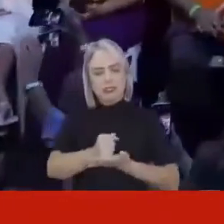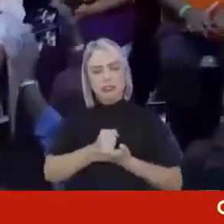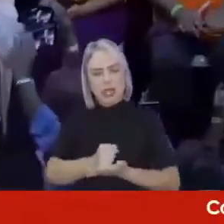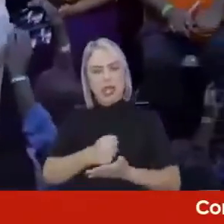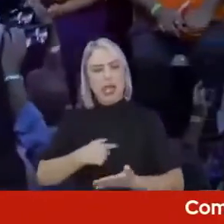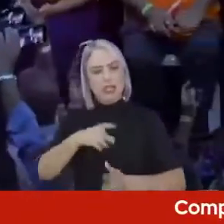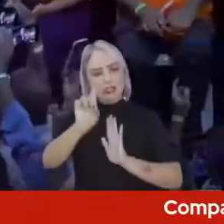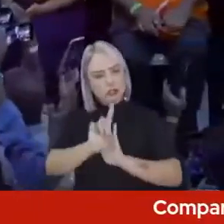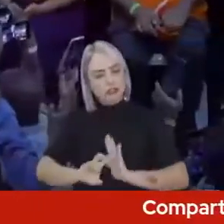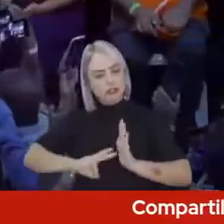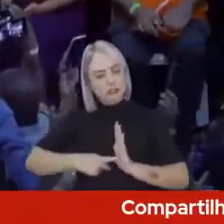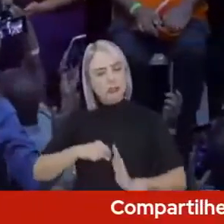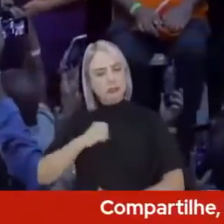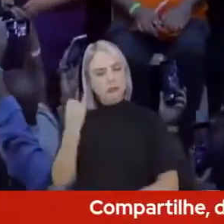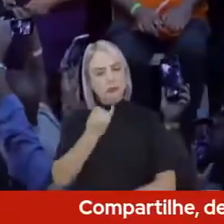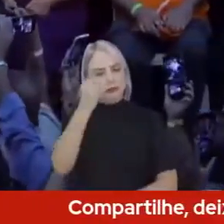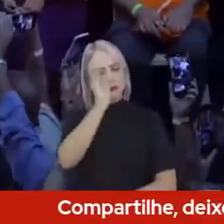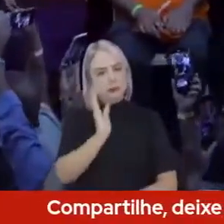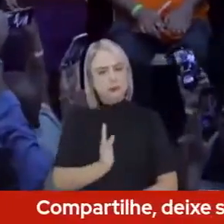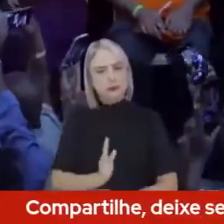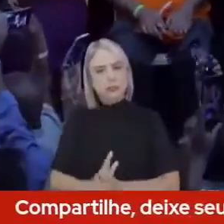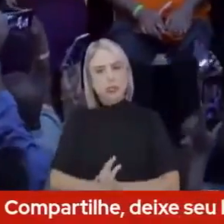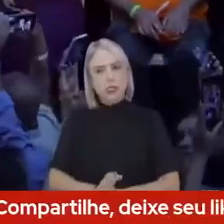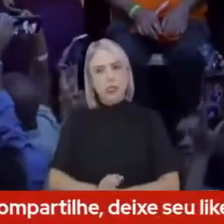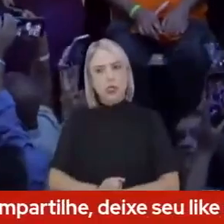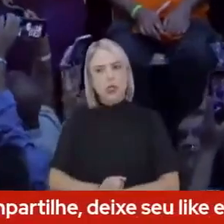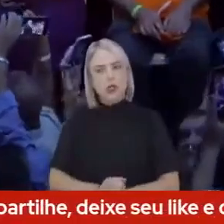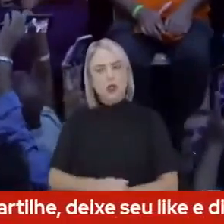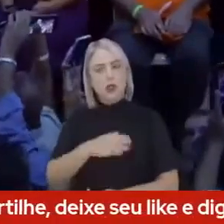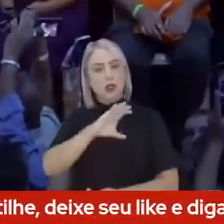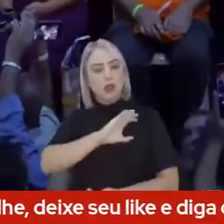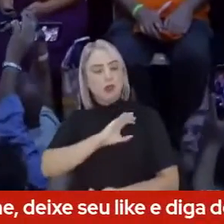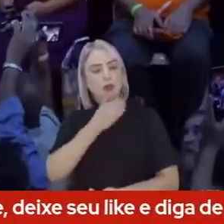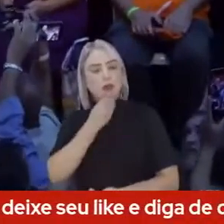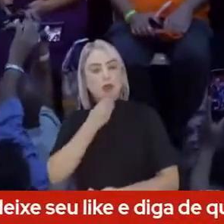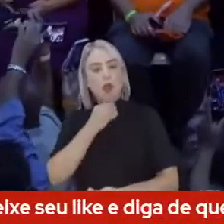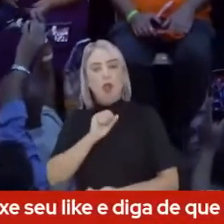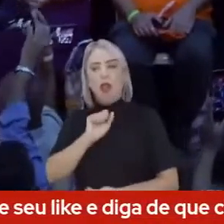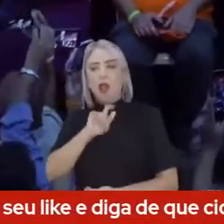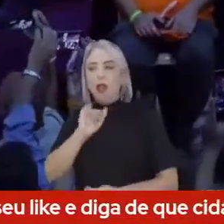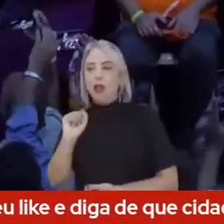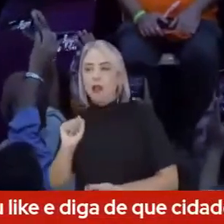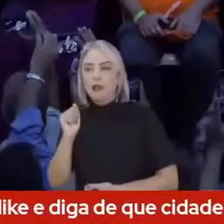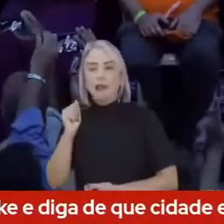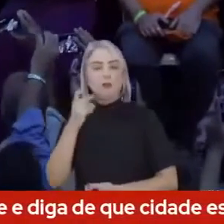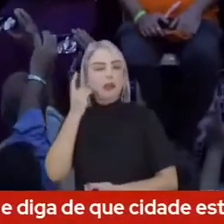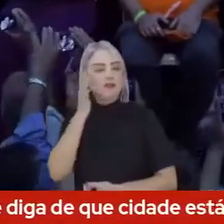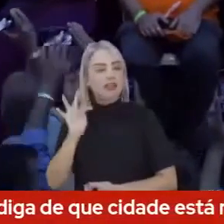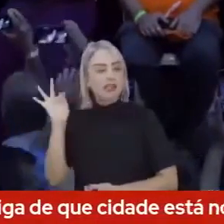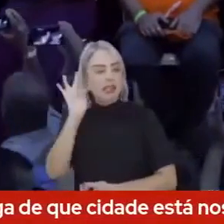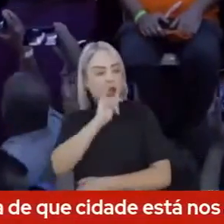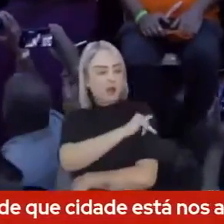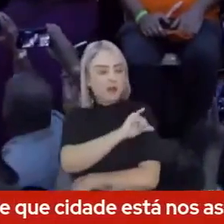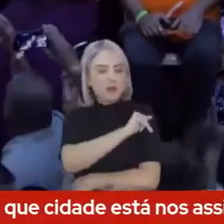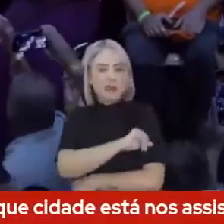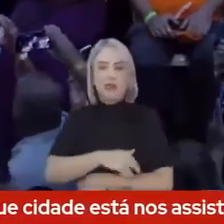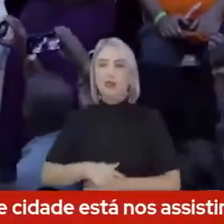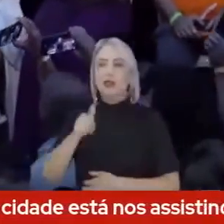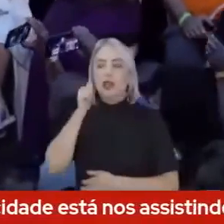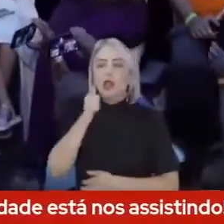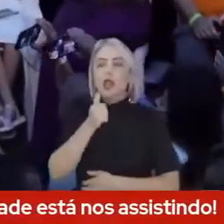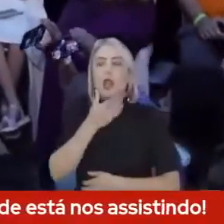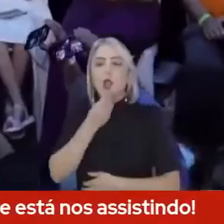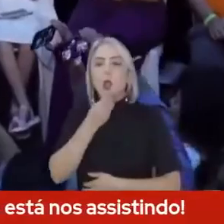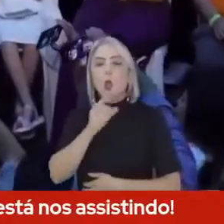Brasil, companheiro Olha Ribeiro, deputada federal do Rio de Janeiro, companheiro Loureni